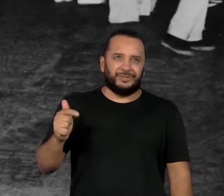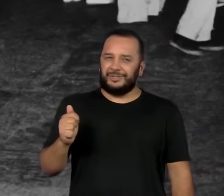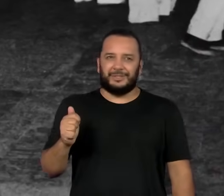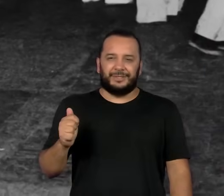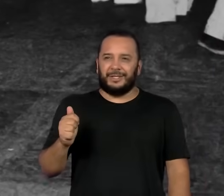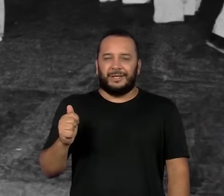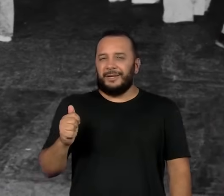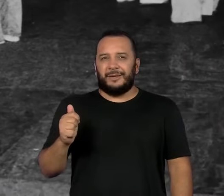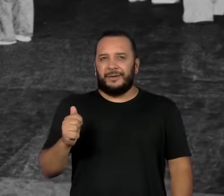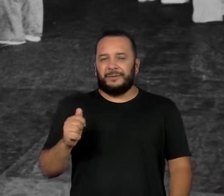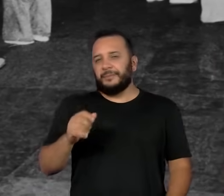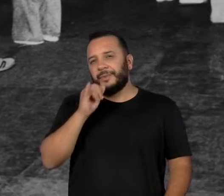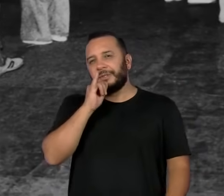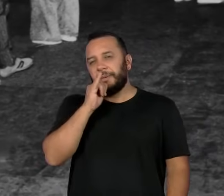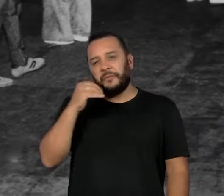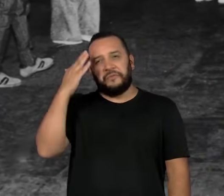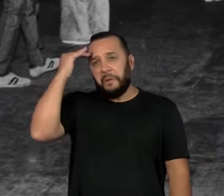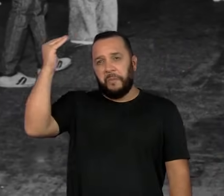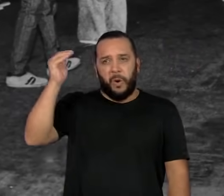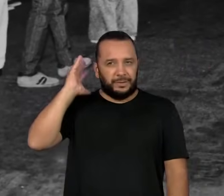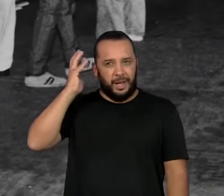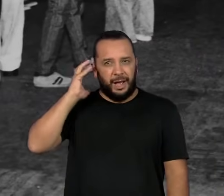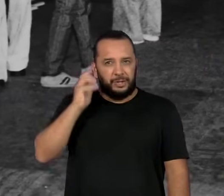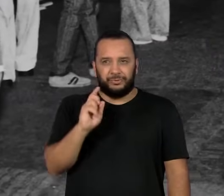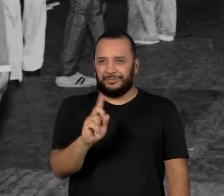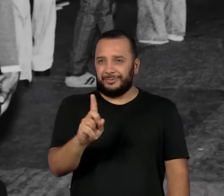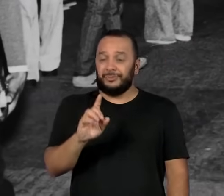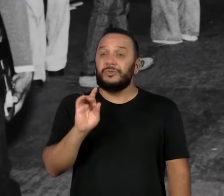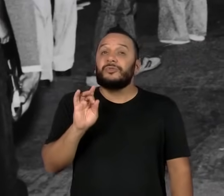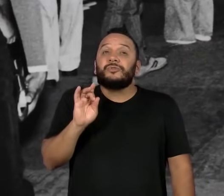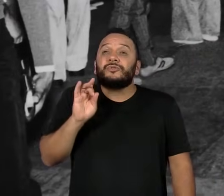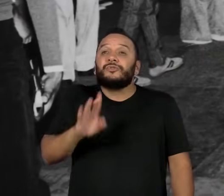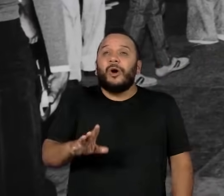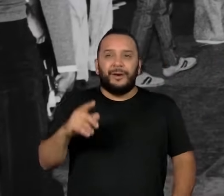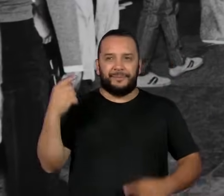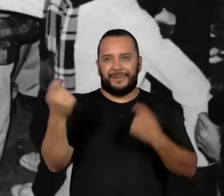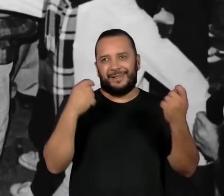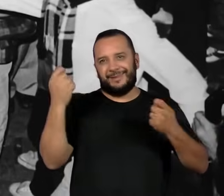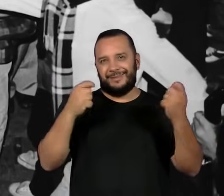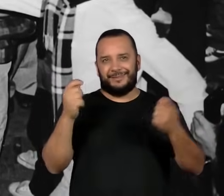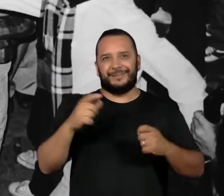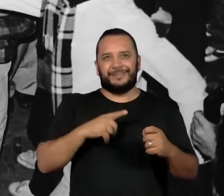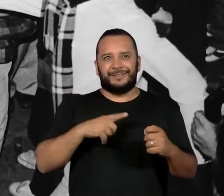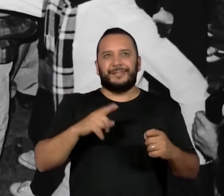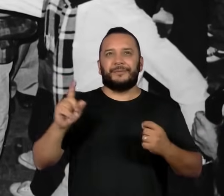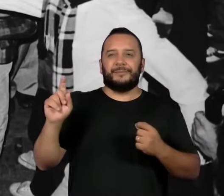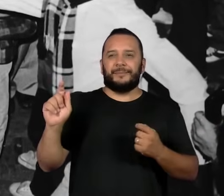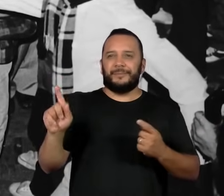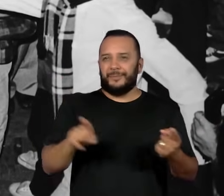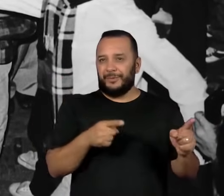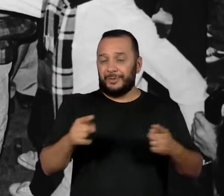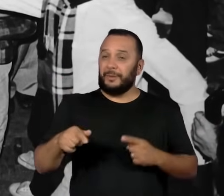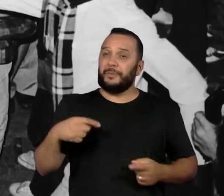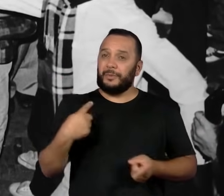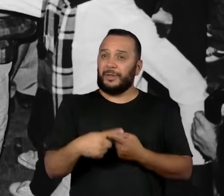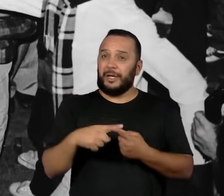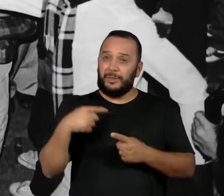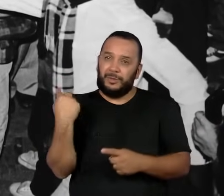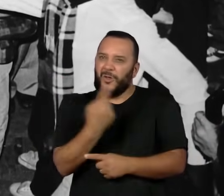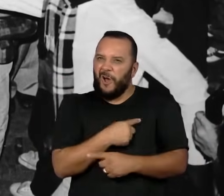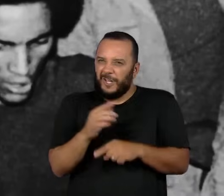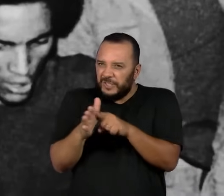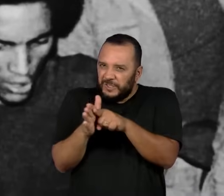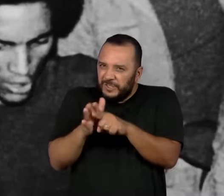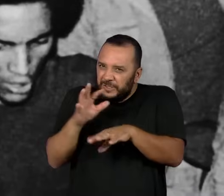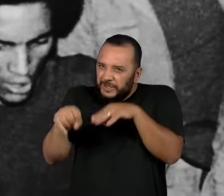eram sucesso nas rádios, né? Só eram nesses bailes, porque era aquele material que nós descobrimos,